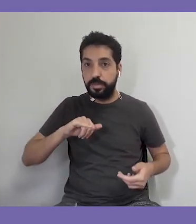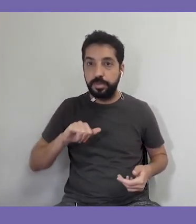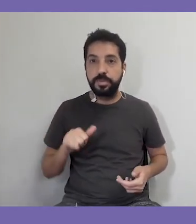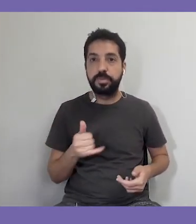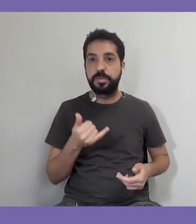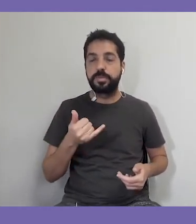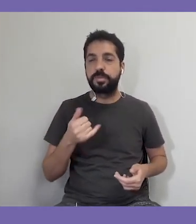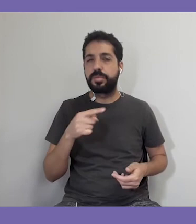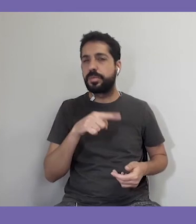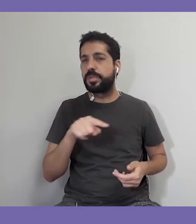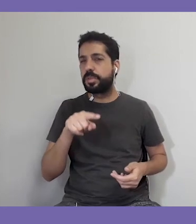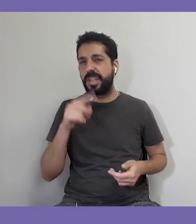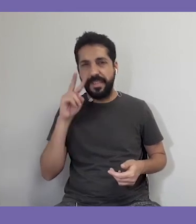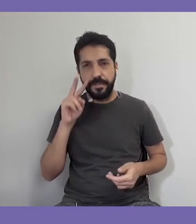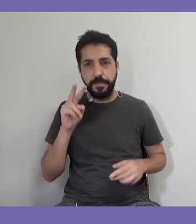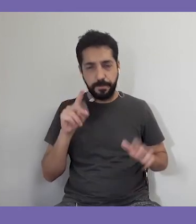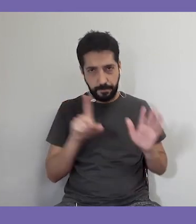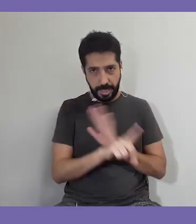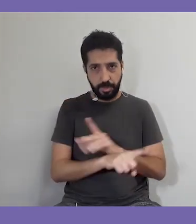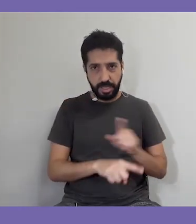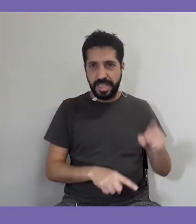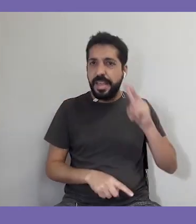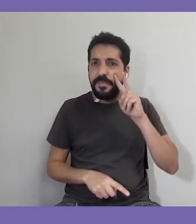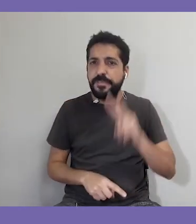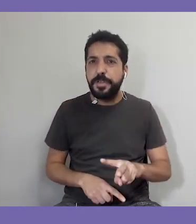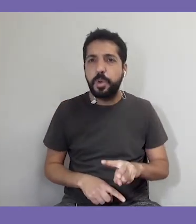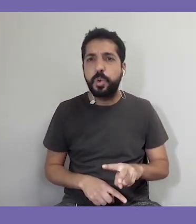também. E aproveitar também, não sei se você chegou a ver